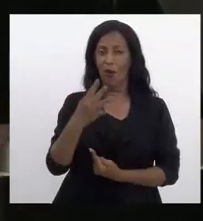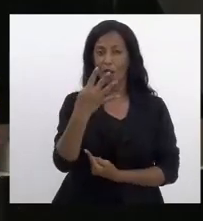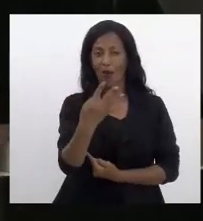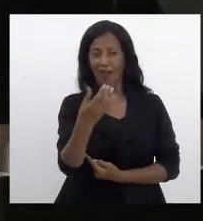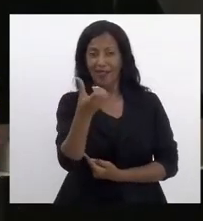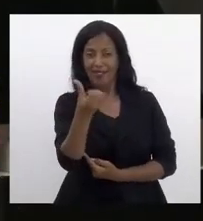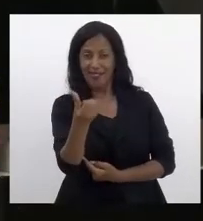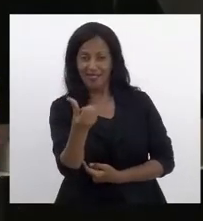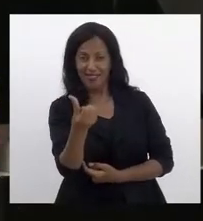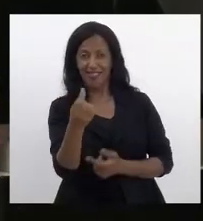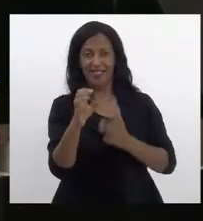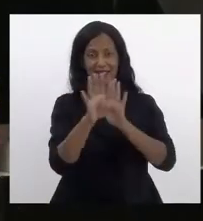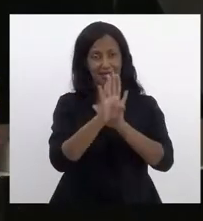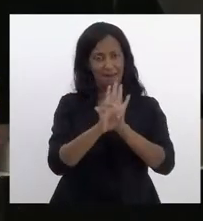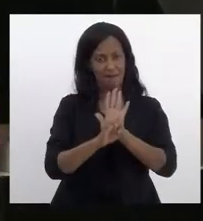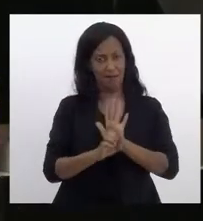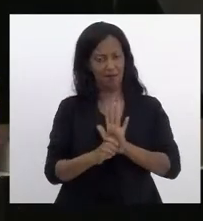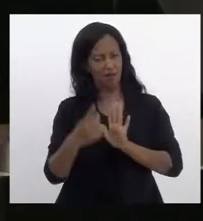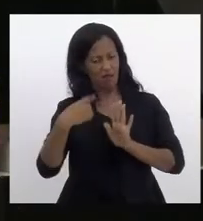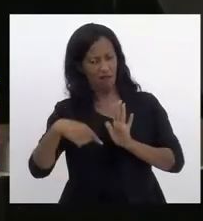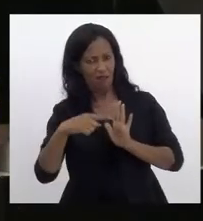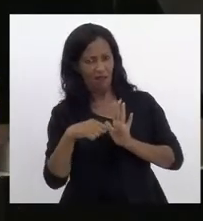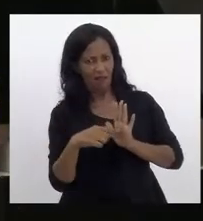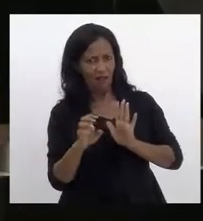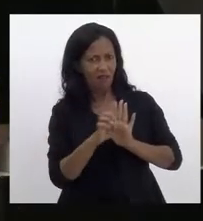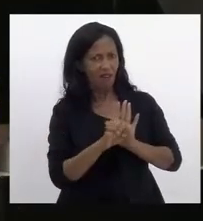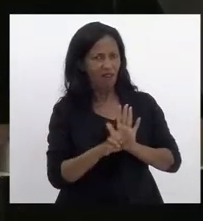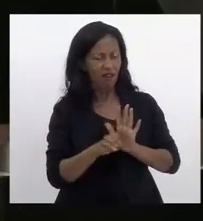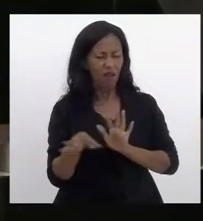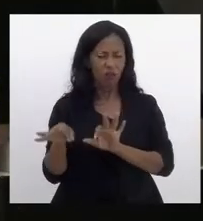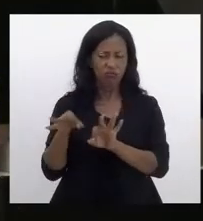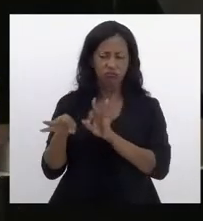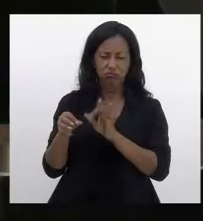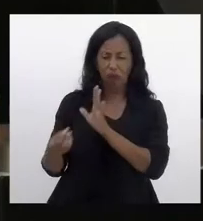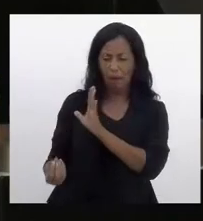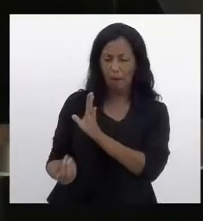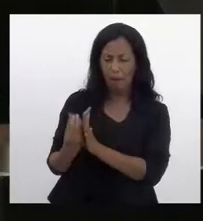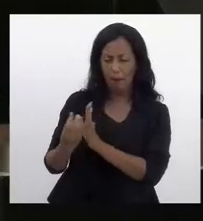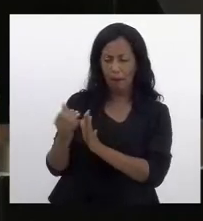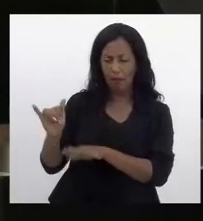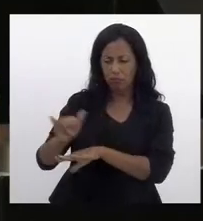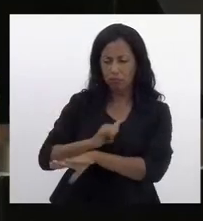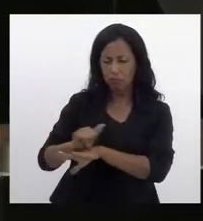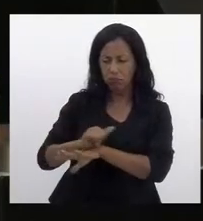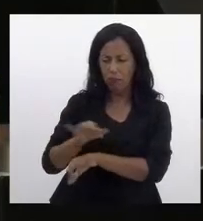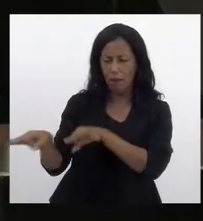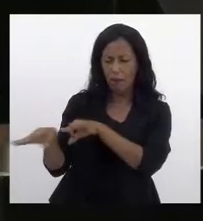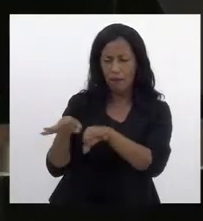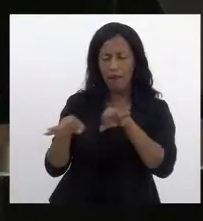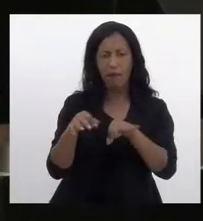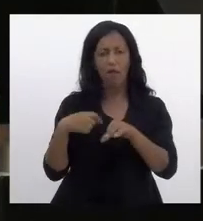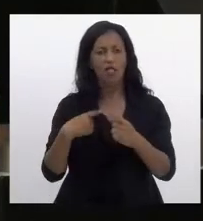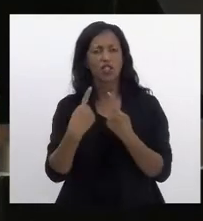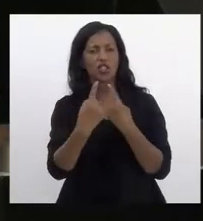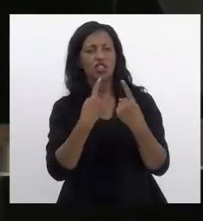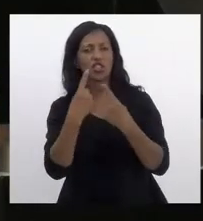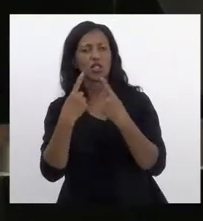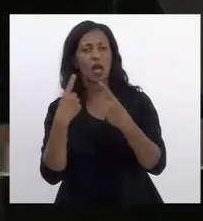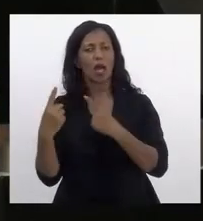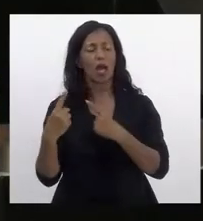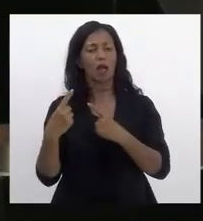emendas. E que essas emendas foram fruto do diálogo que eu mantive com